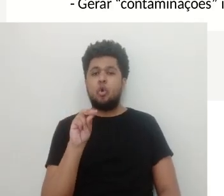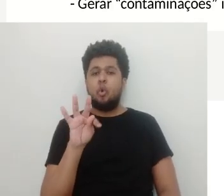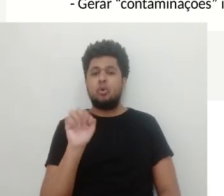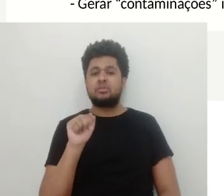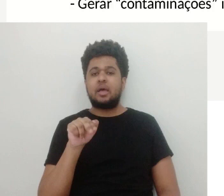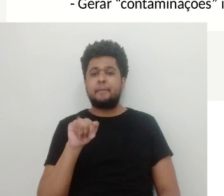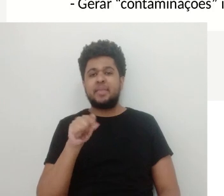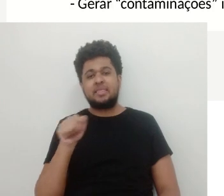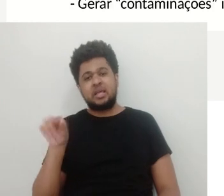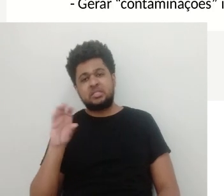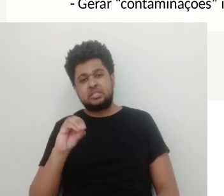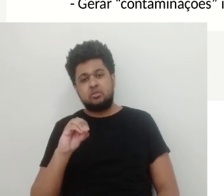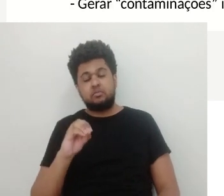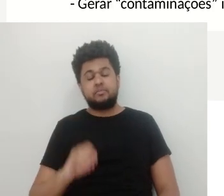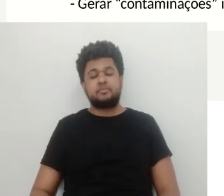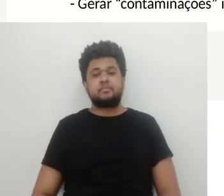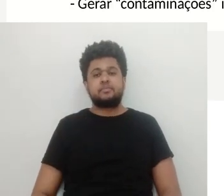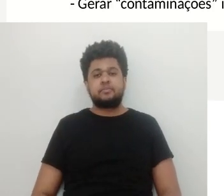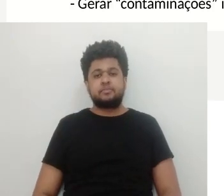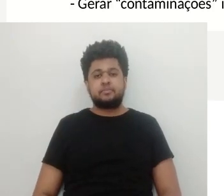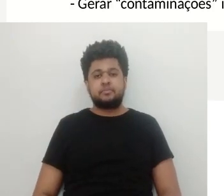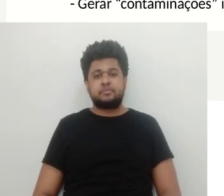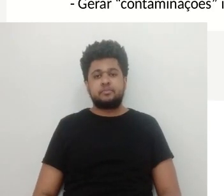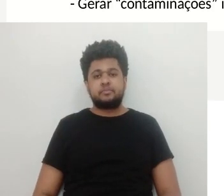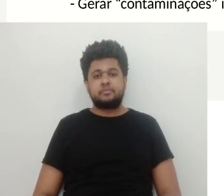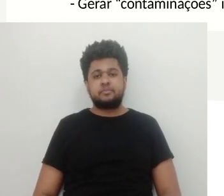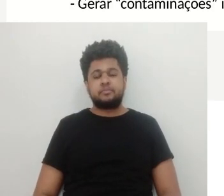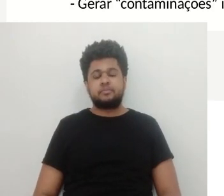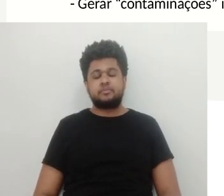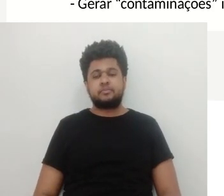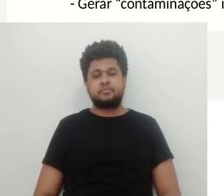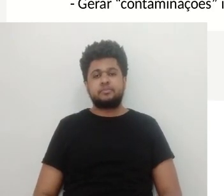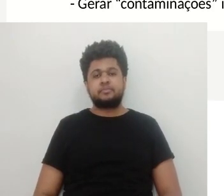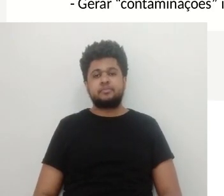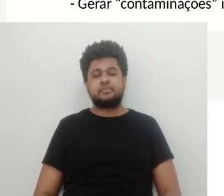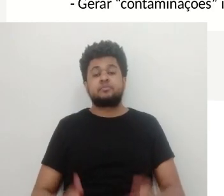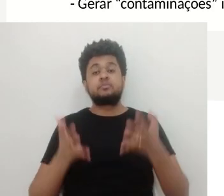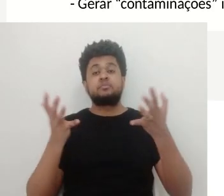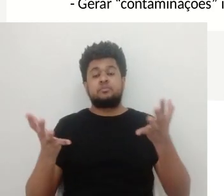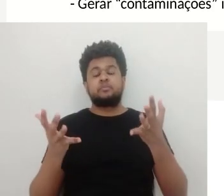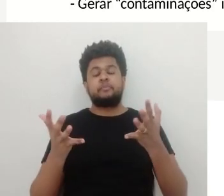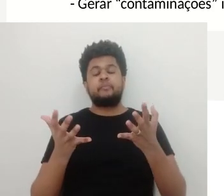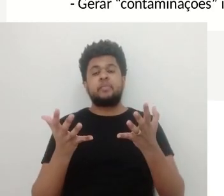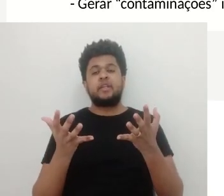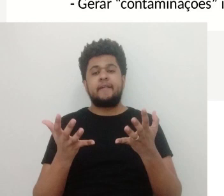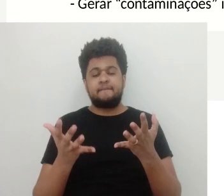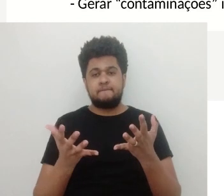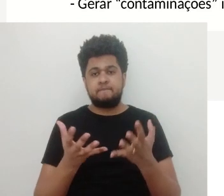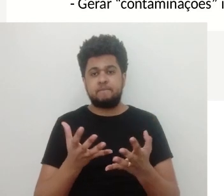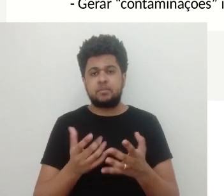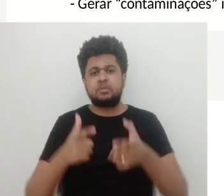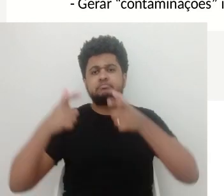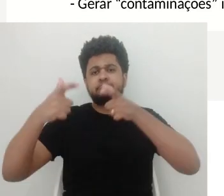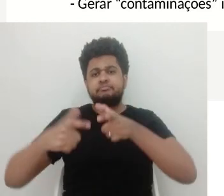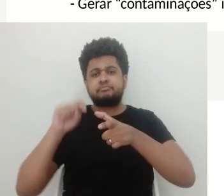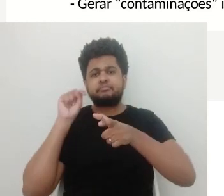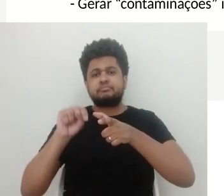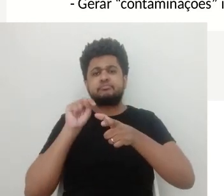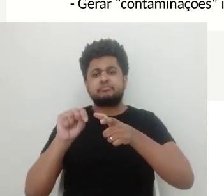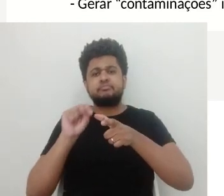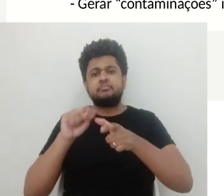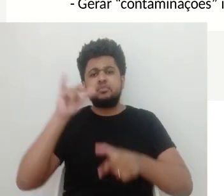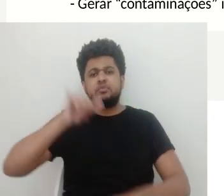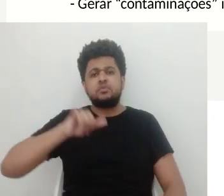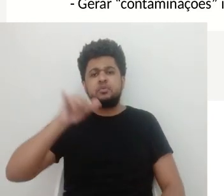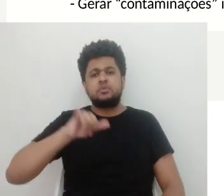desconfigurada a slide aqui. Se a sintopia é um lugar de reunião, um lugar de compartilhamento, que lugar é